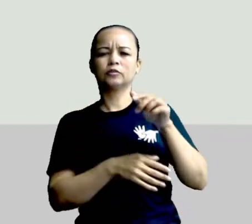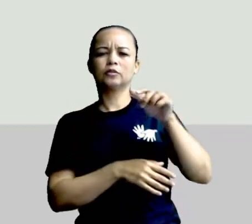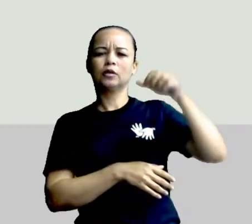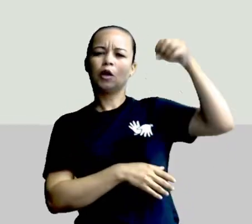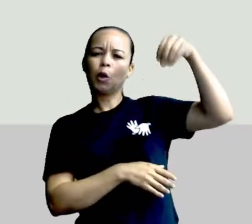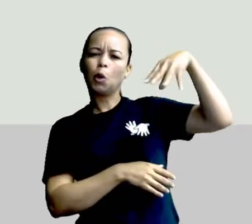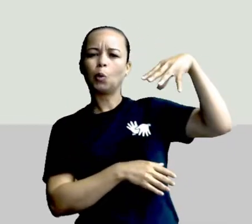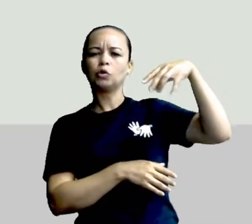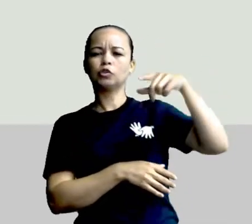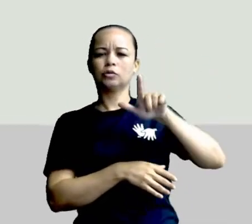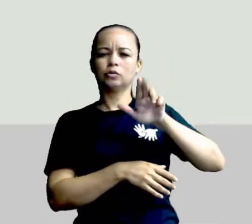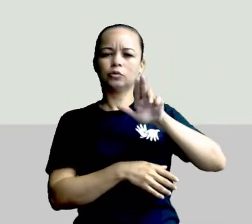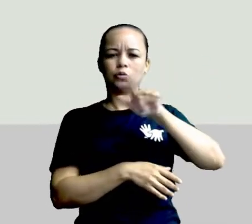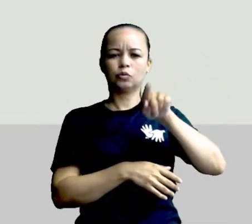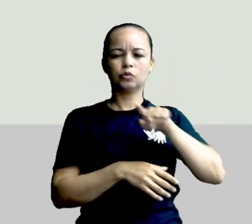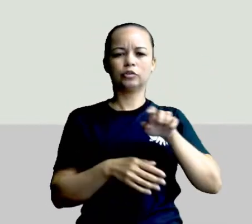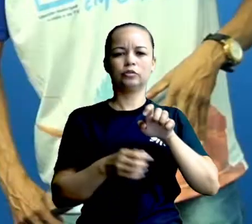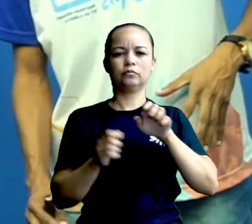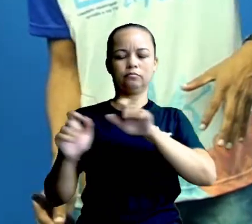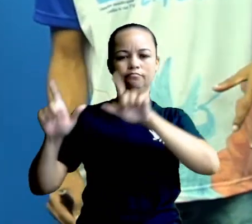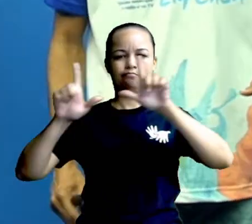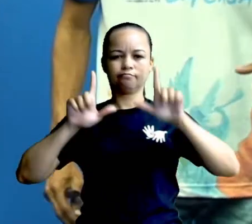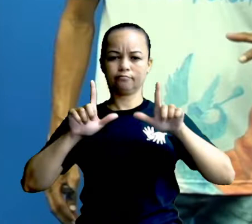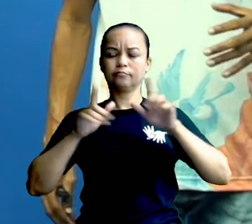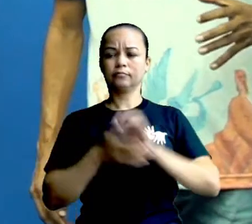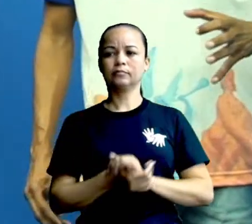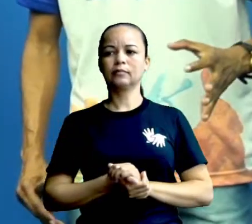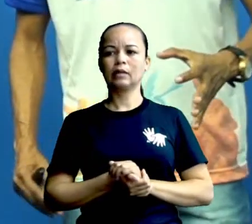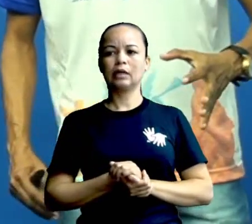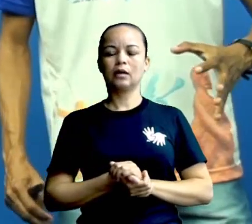Luz. Volta aqui um pouquinho para mim, rapidinho.